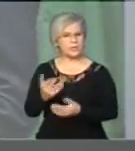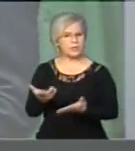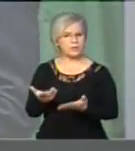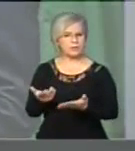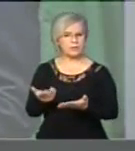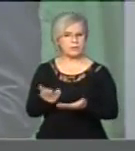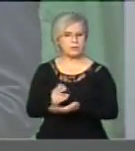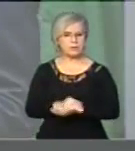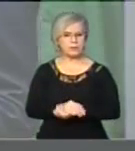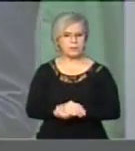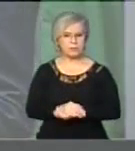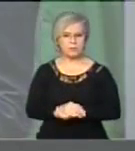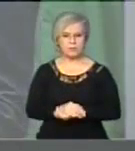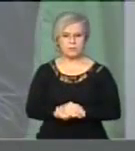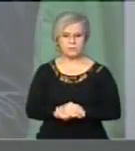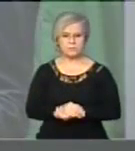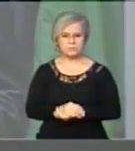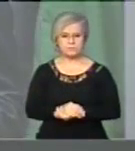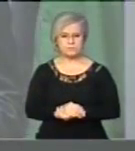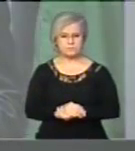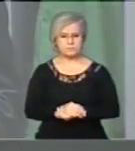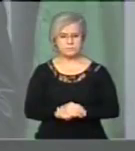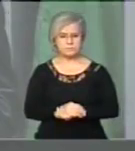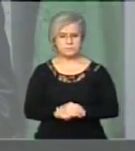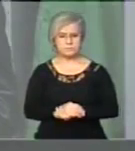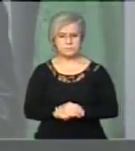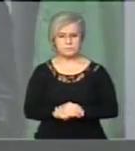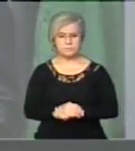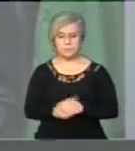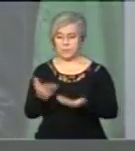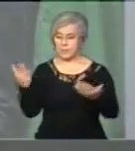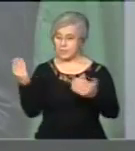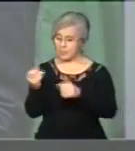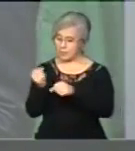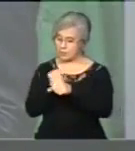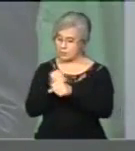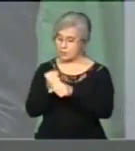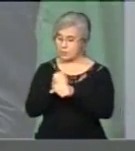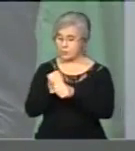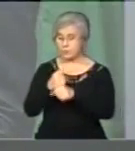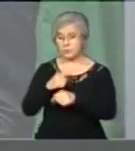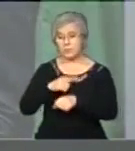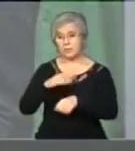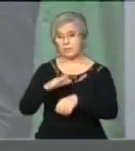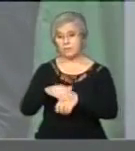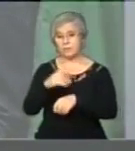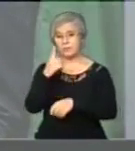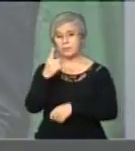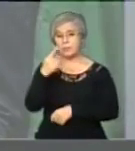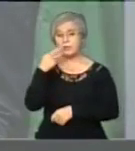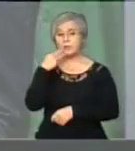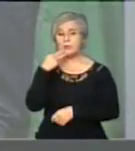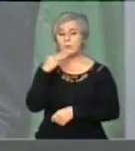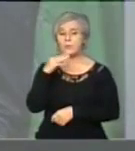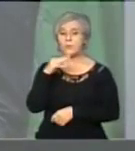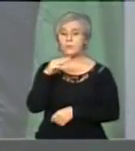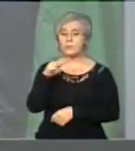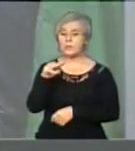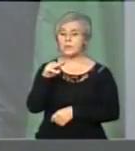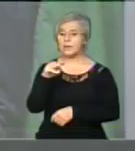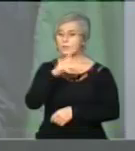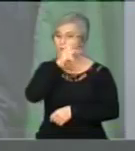é, porque se fosse, não teríamos só esse ano 1 milhão de carteiras de empregados